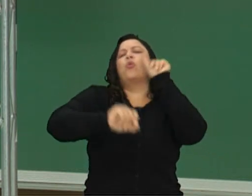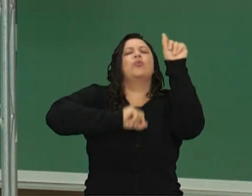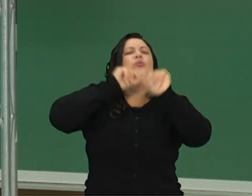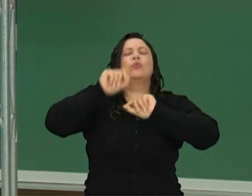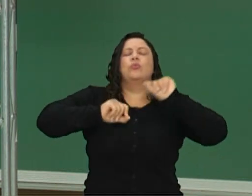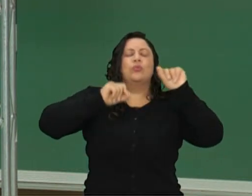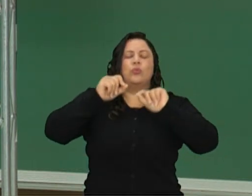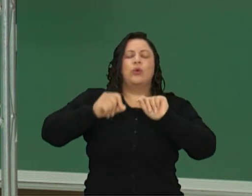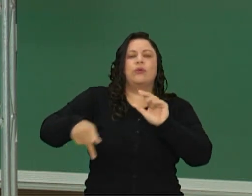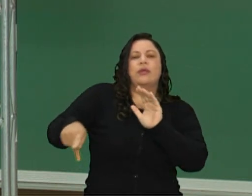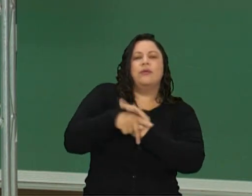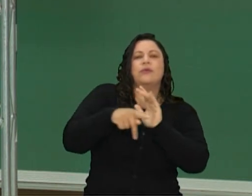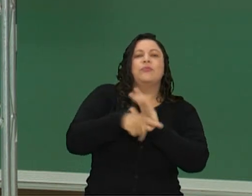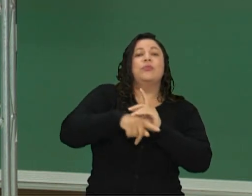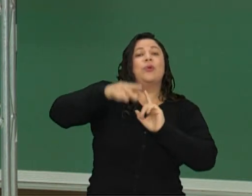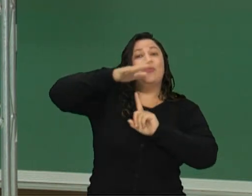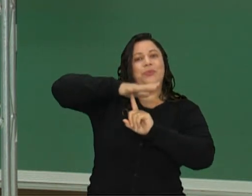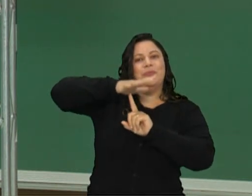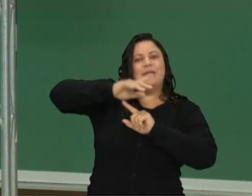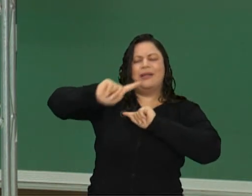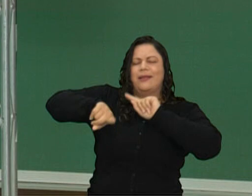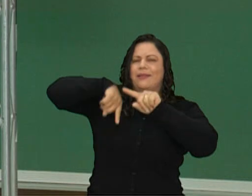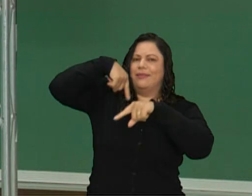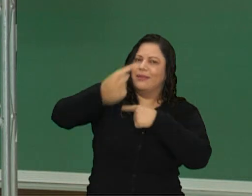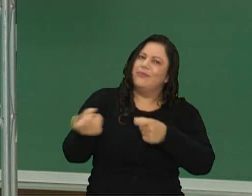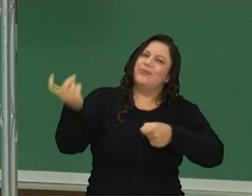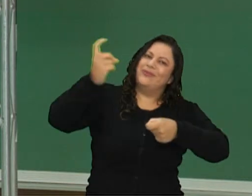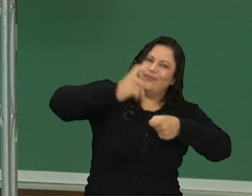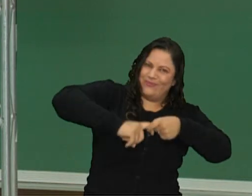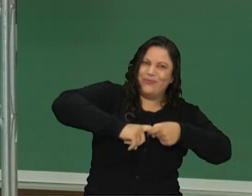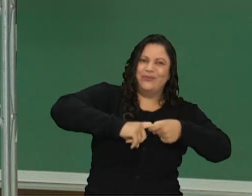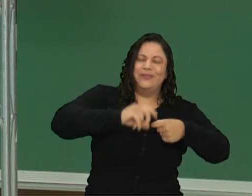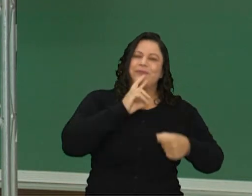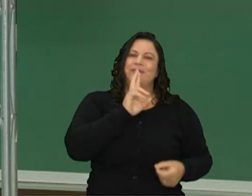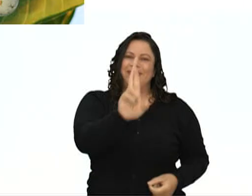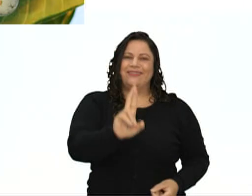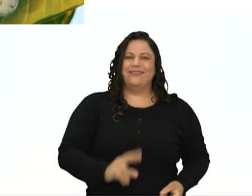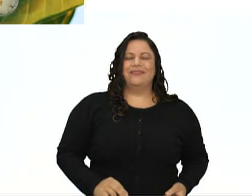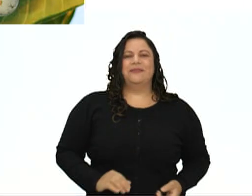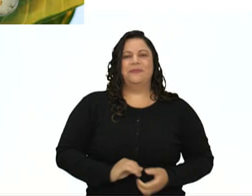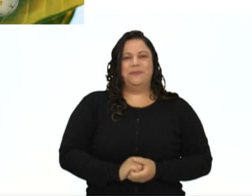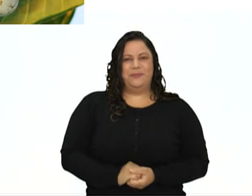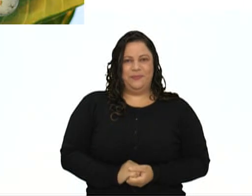Paraná e, na sequência, nós voltamos com a resolução desta atividade.